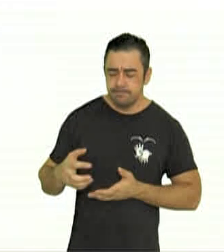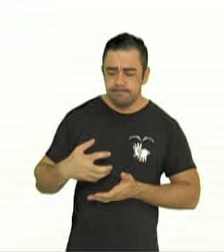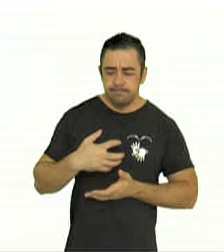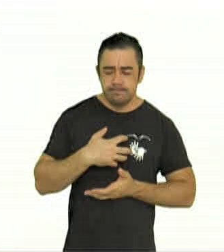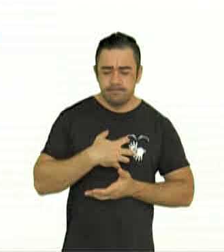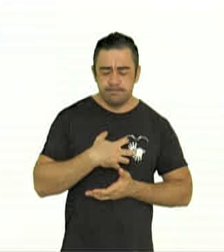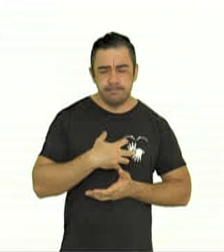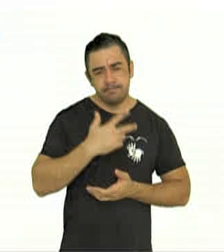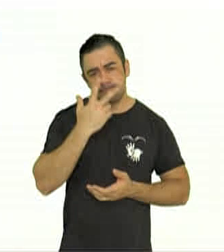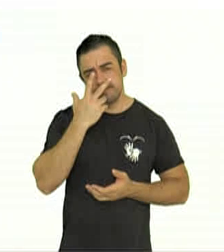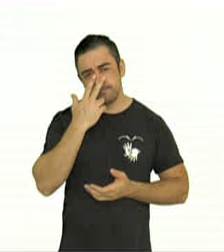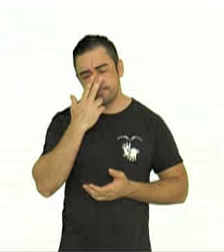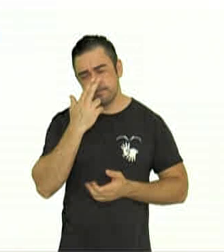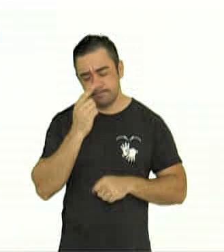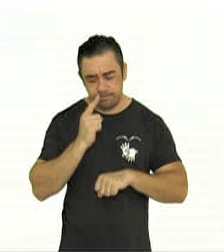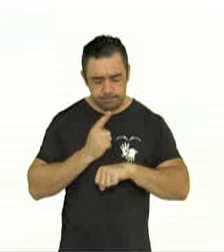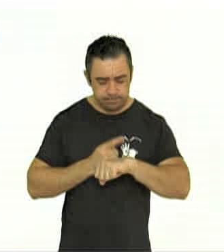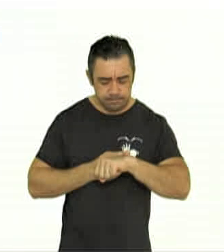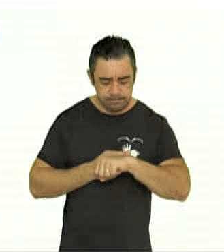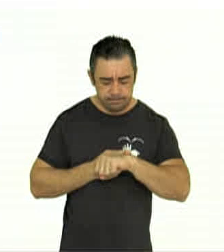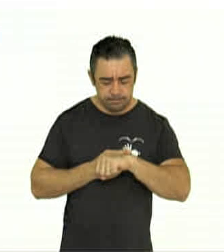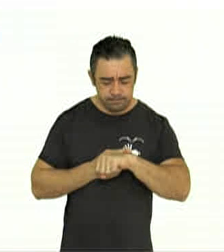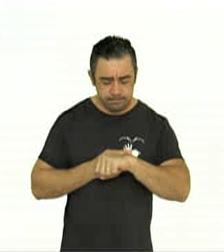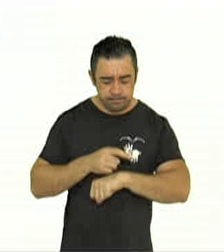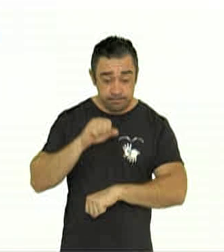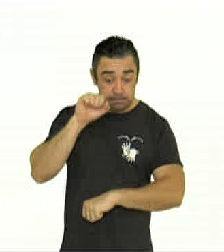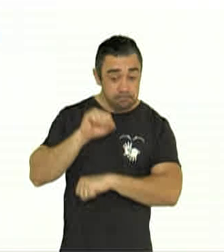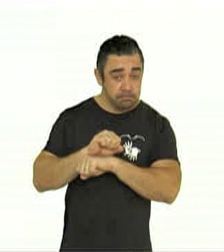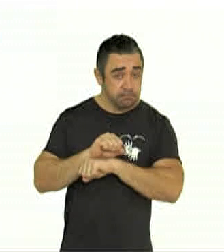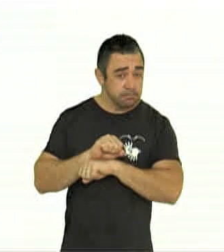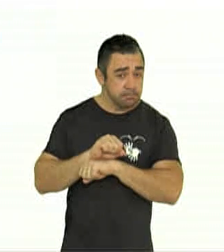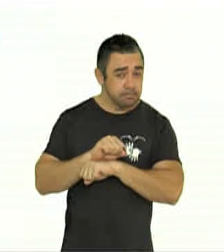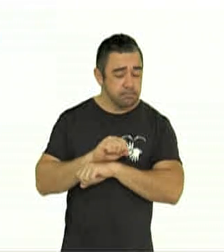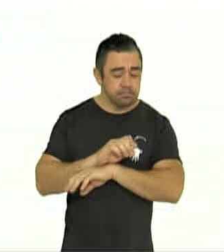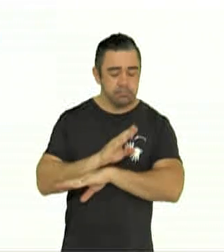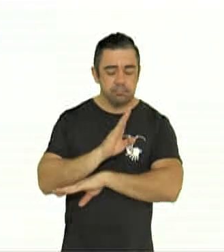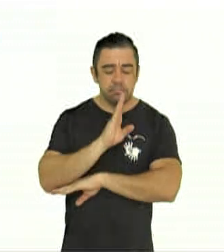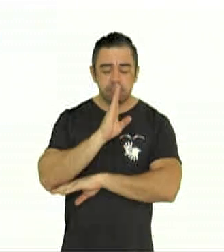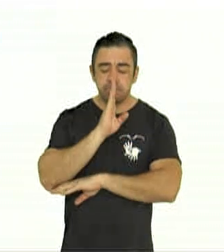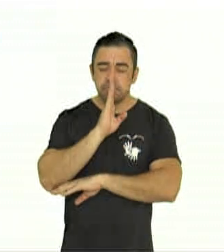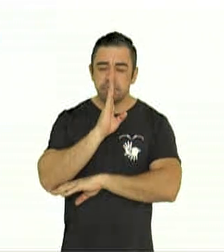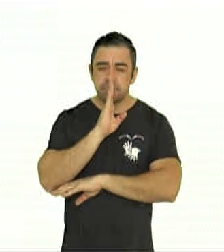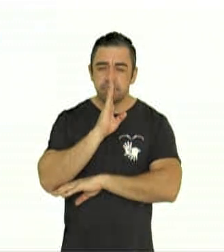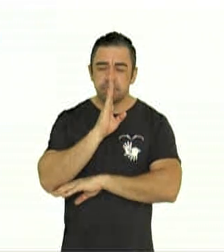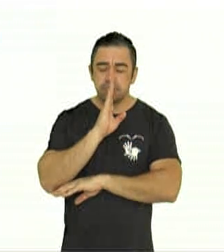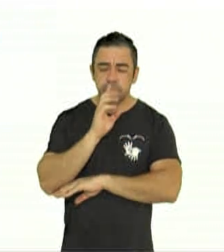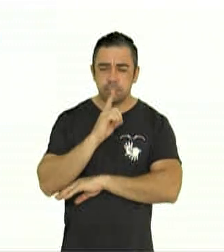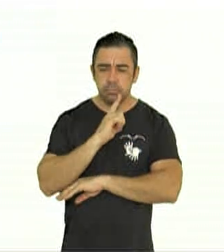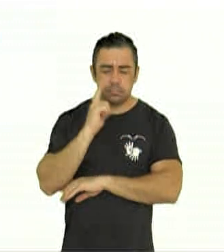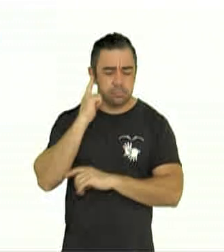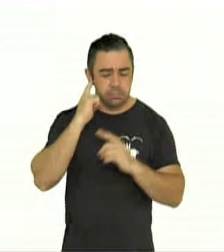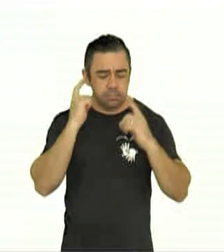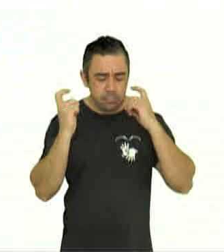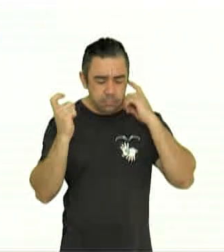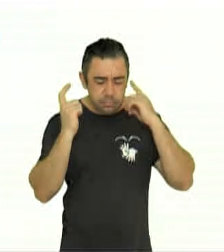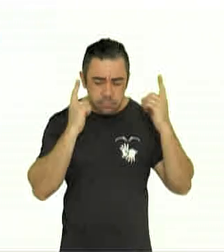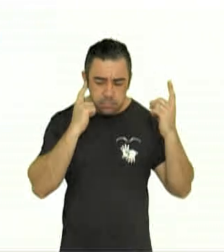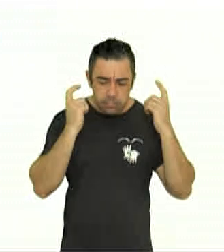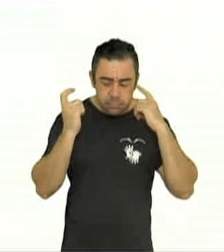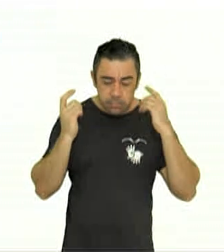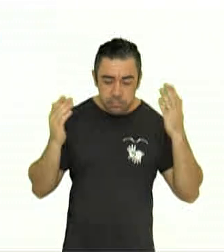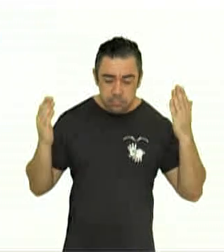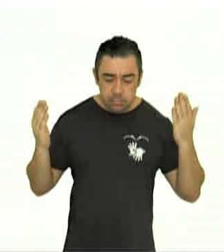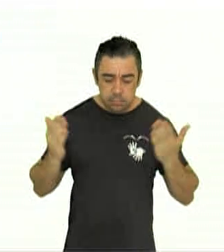tempo parado, suspenso. Naquele silêncio iluminado em que pequenos ruídos distantes, seria agora um